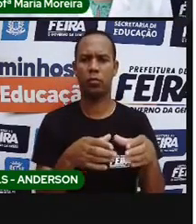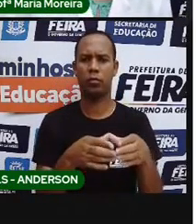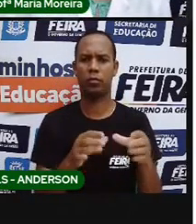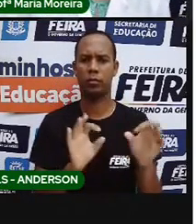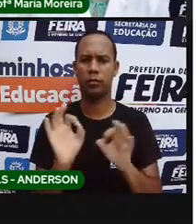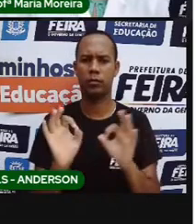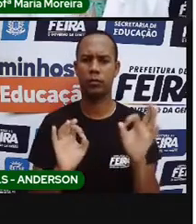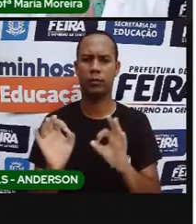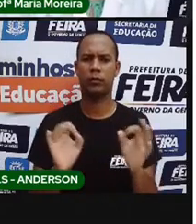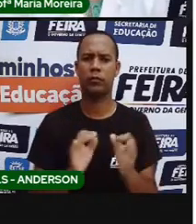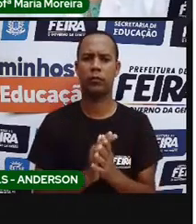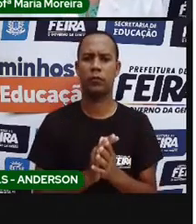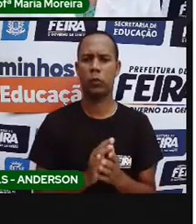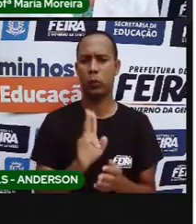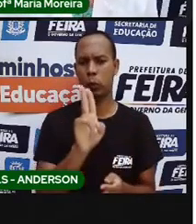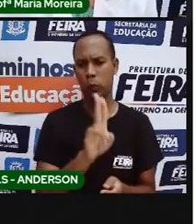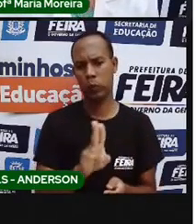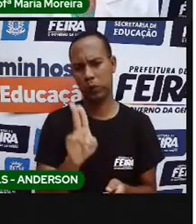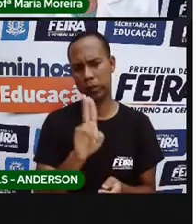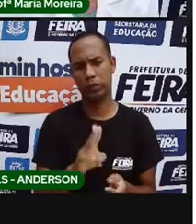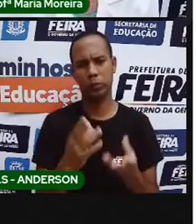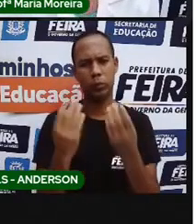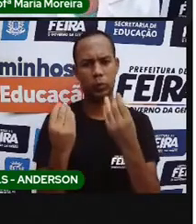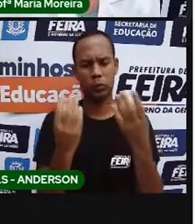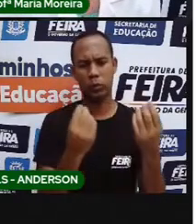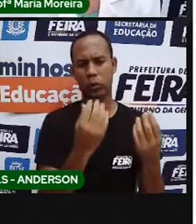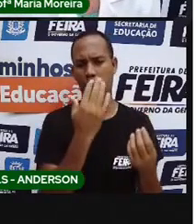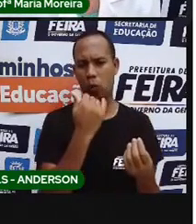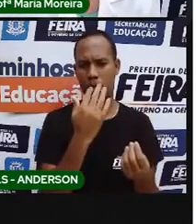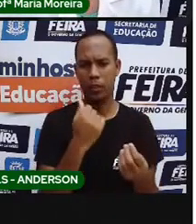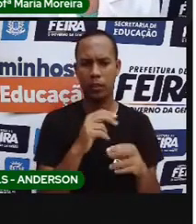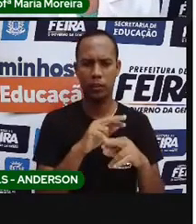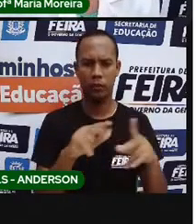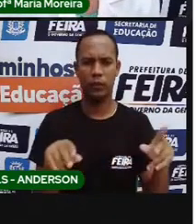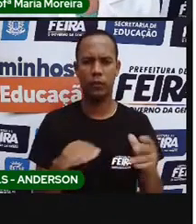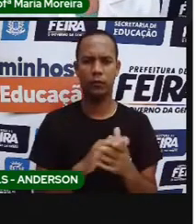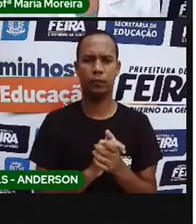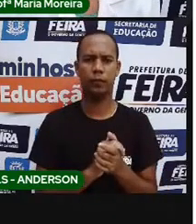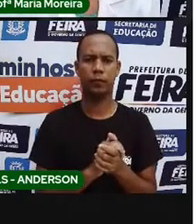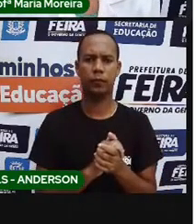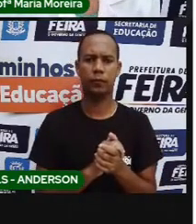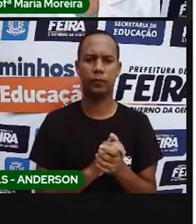usam muito na alimentação deles, né? Então, vamos lá.